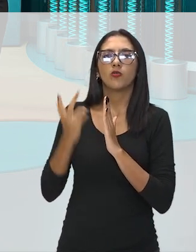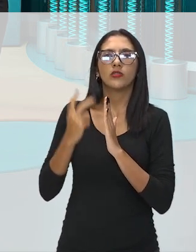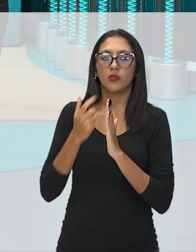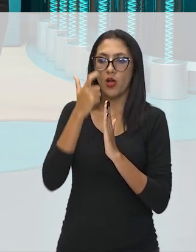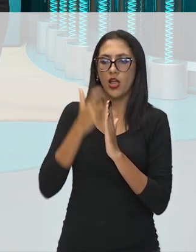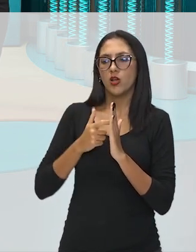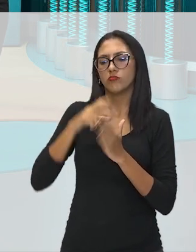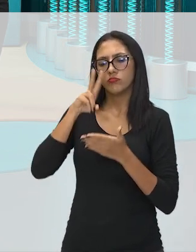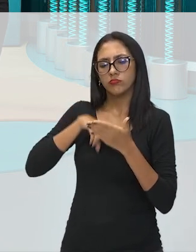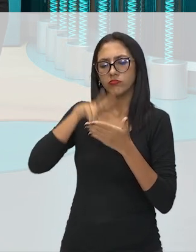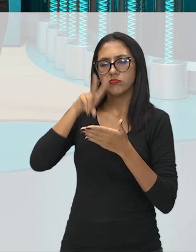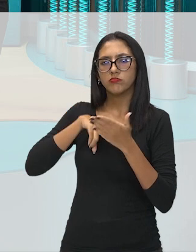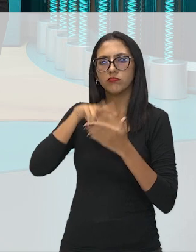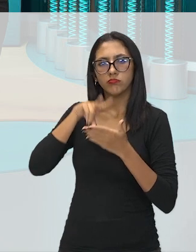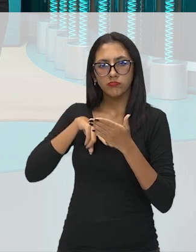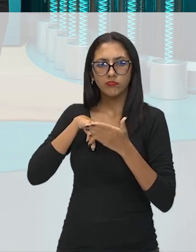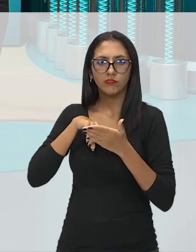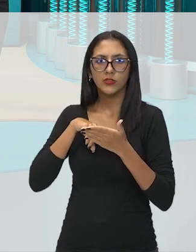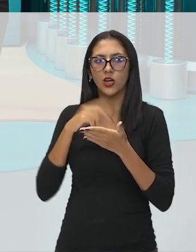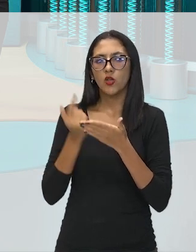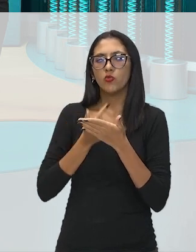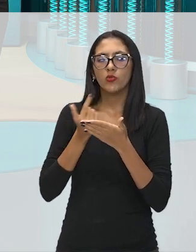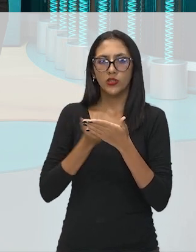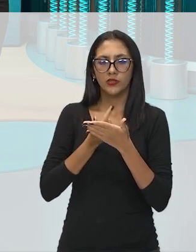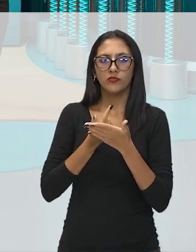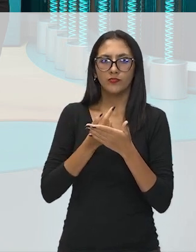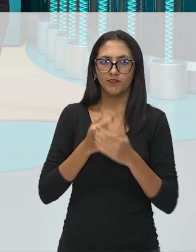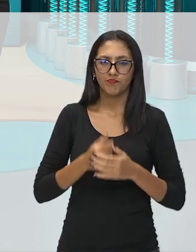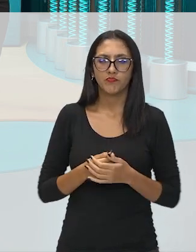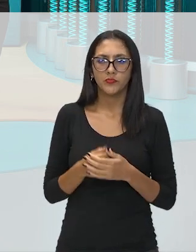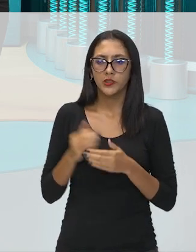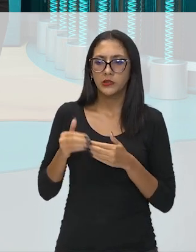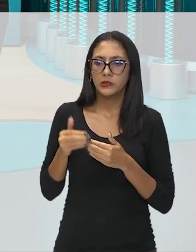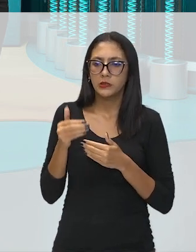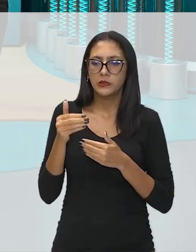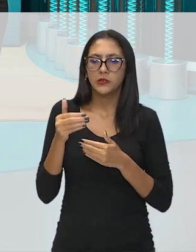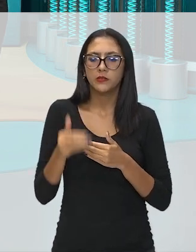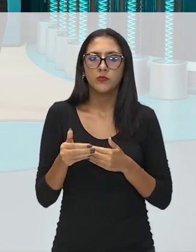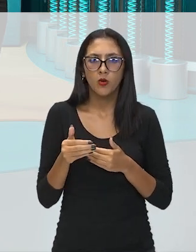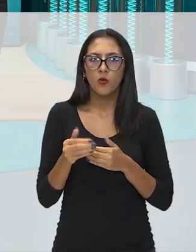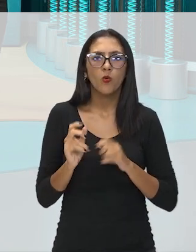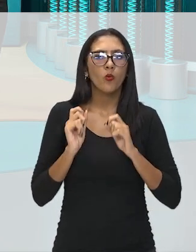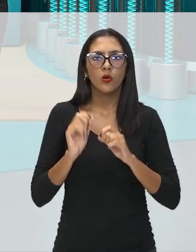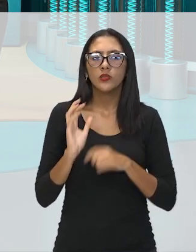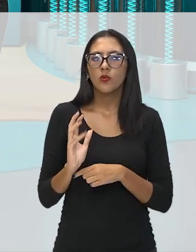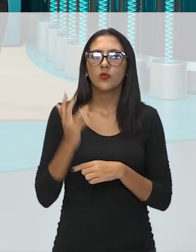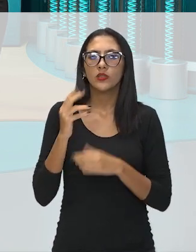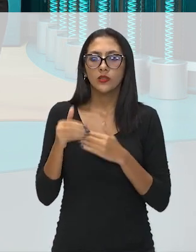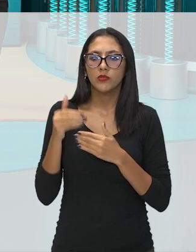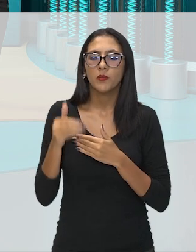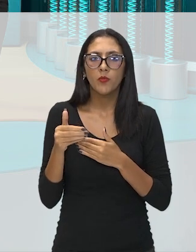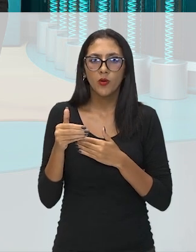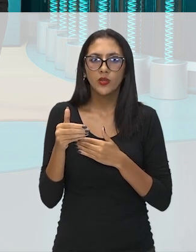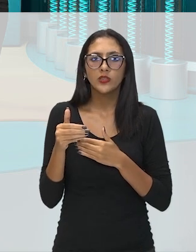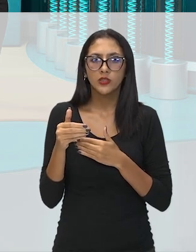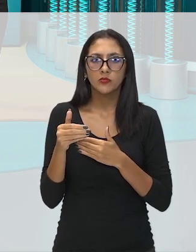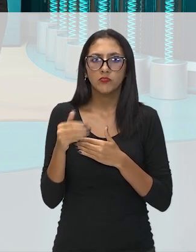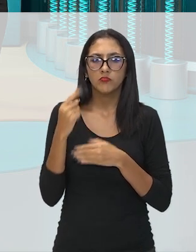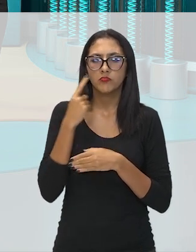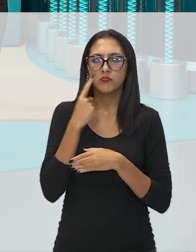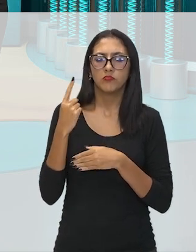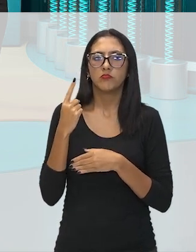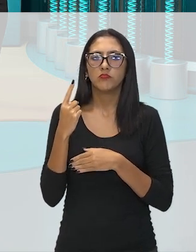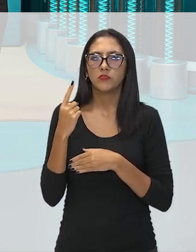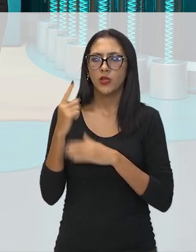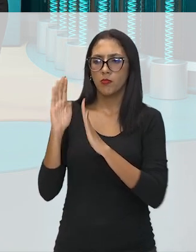ali, tranquila, né? Quando a porta abriu, ok? Quando a porta se abriu, tá